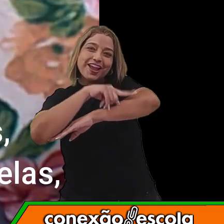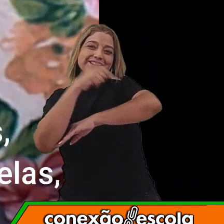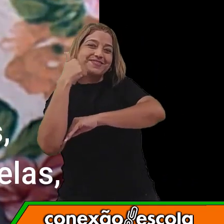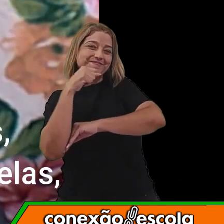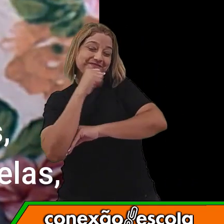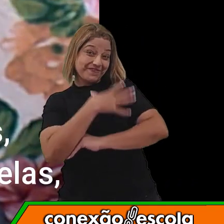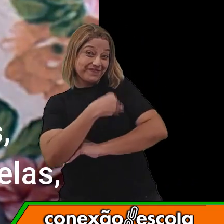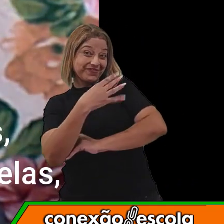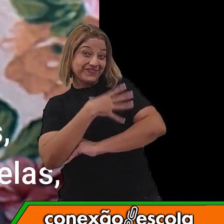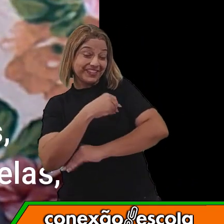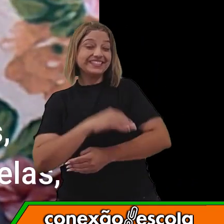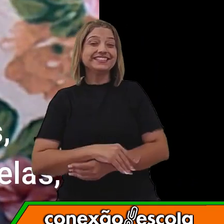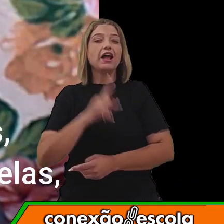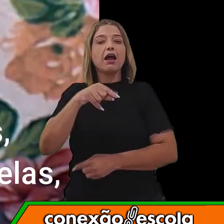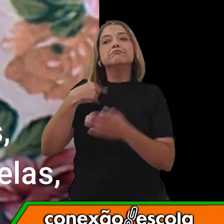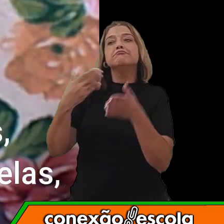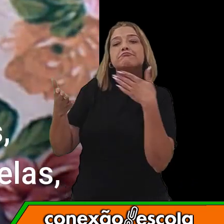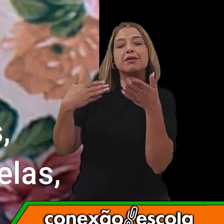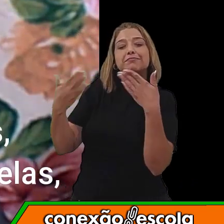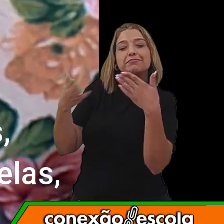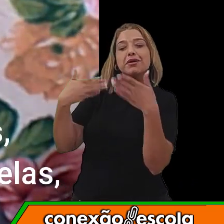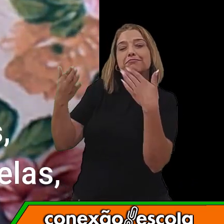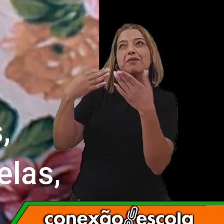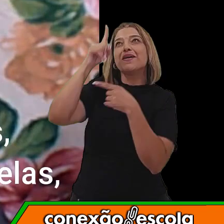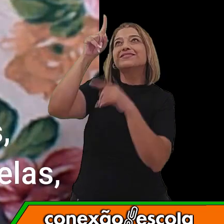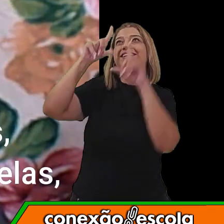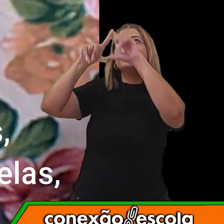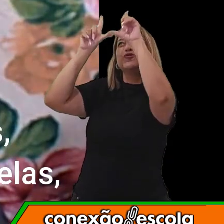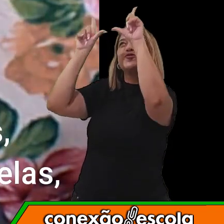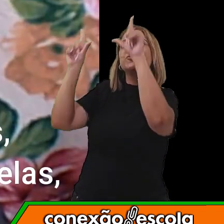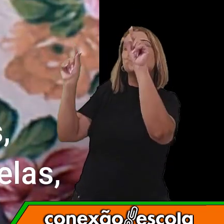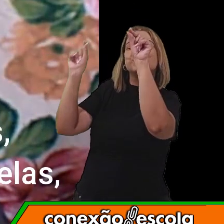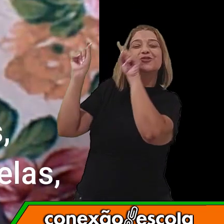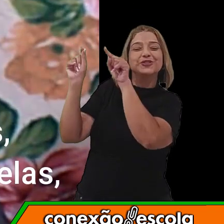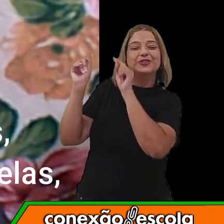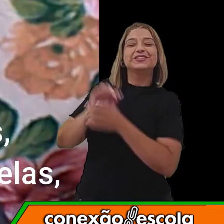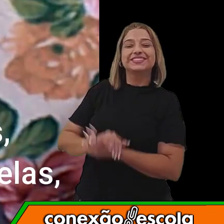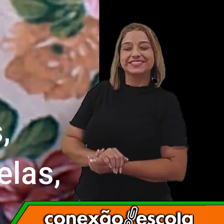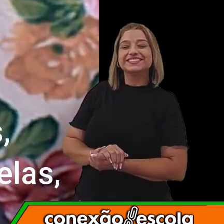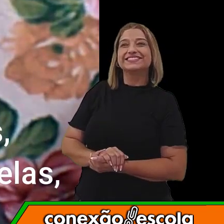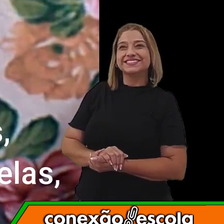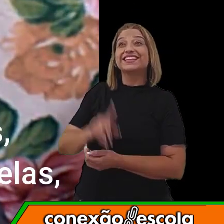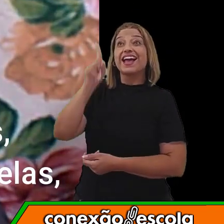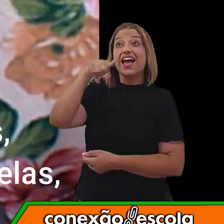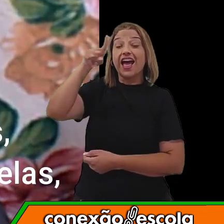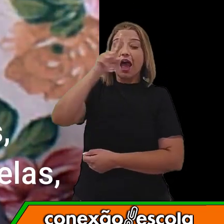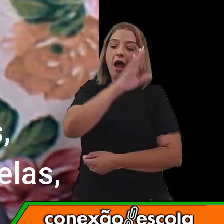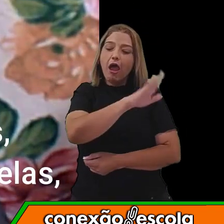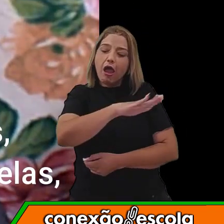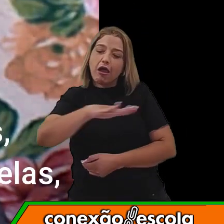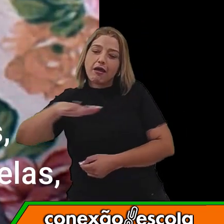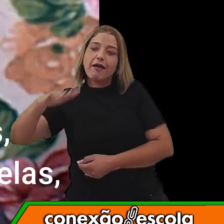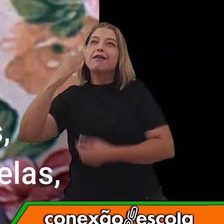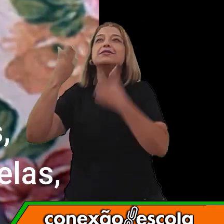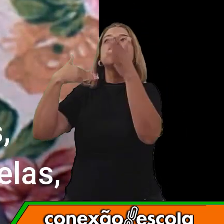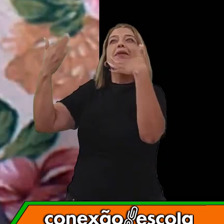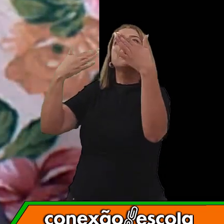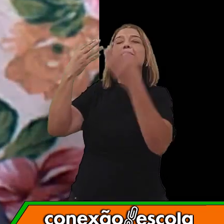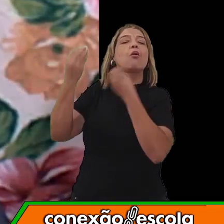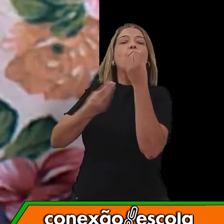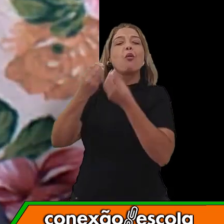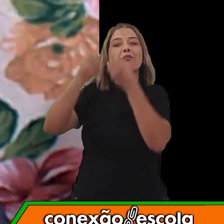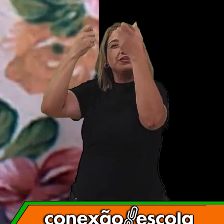chorando. Conversaria Eu saía com a lua para a rua, sobre as crianças eu criança,